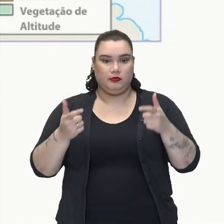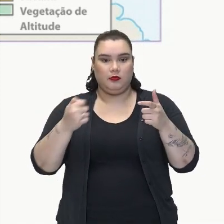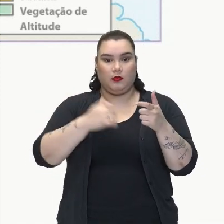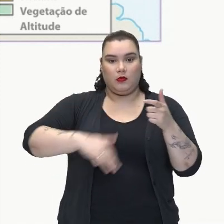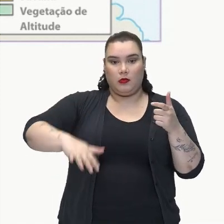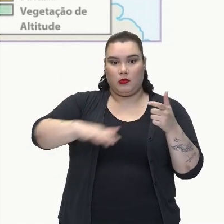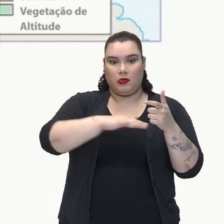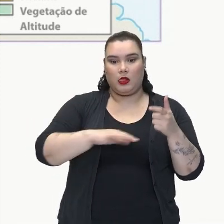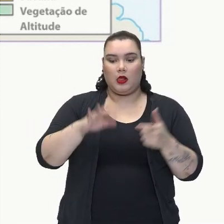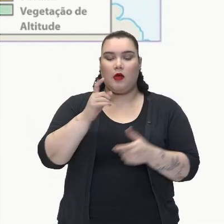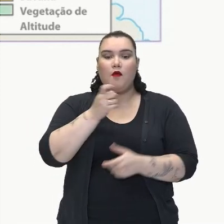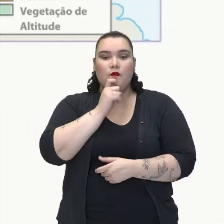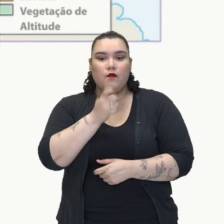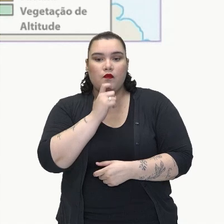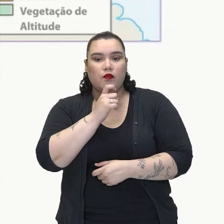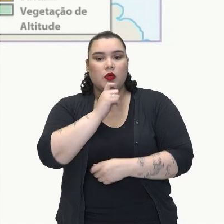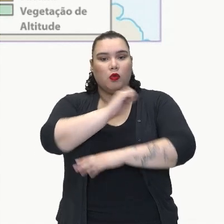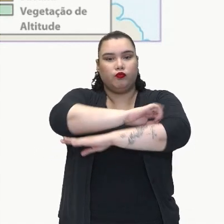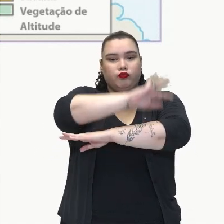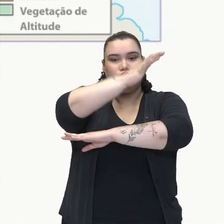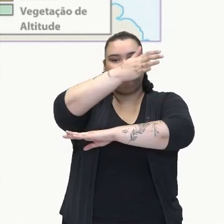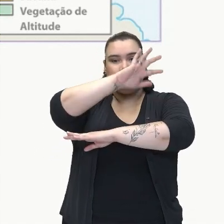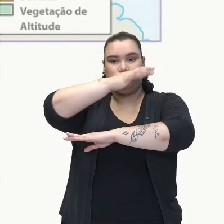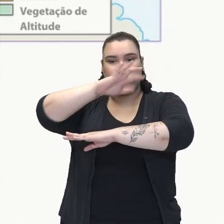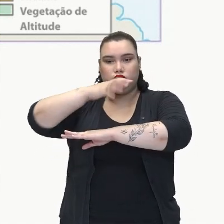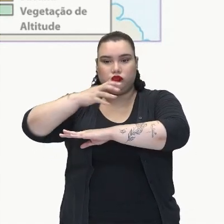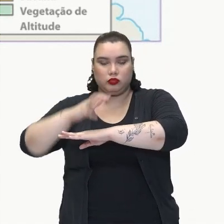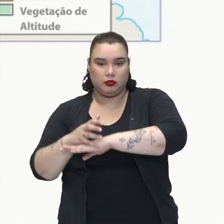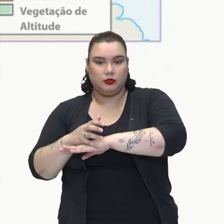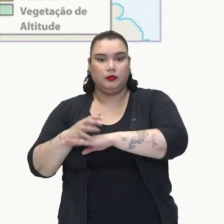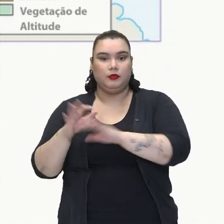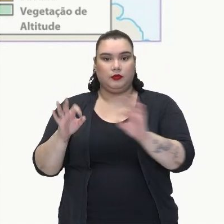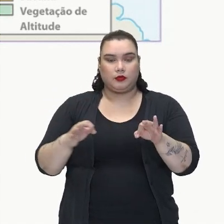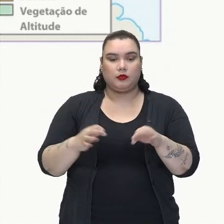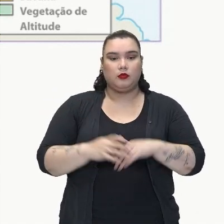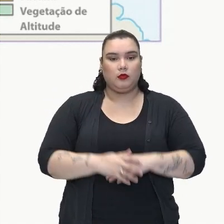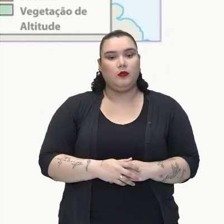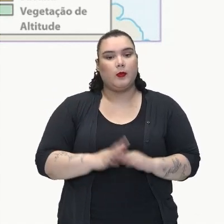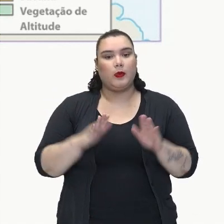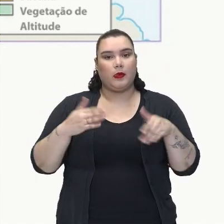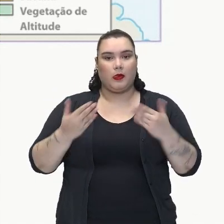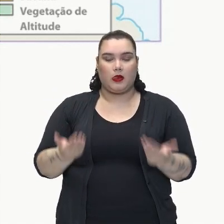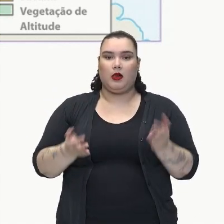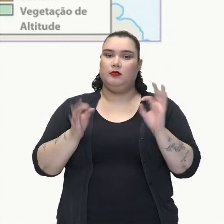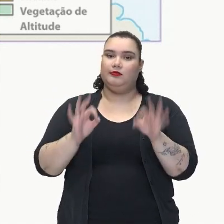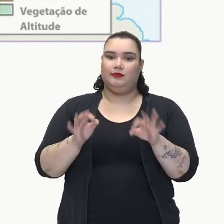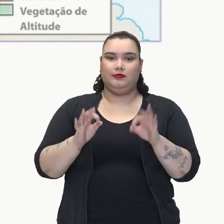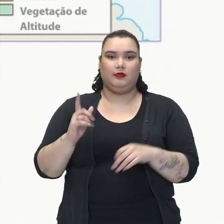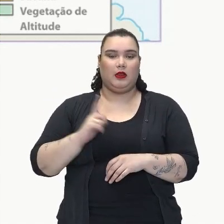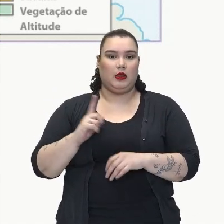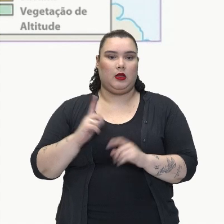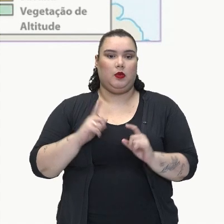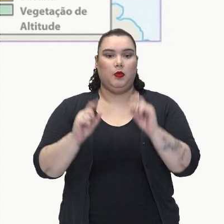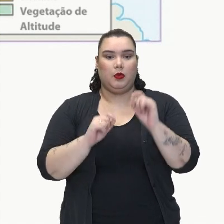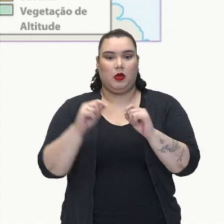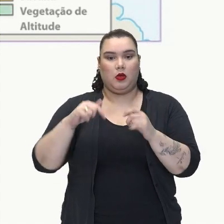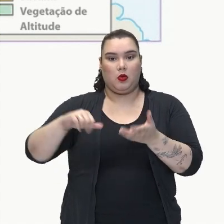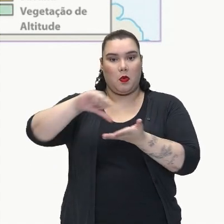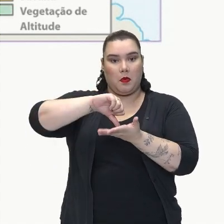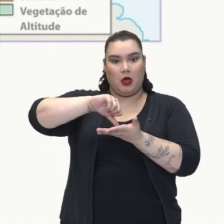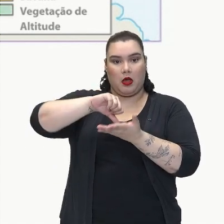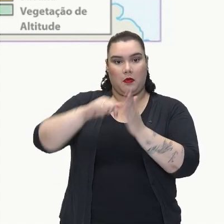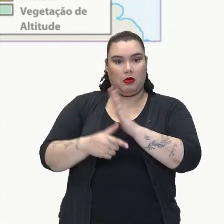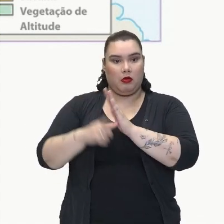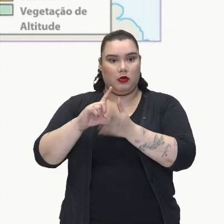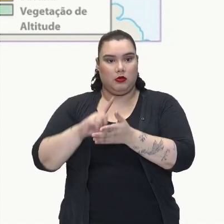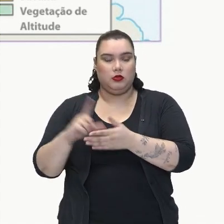temos os frios de montanha, tá bom? Então, com certeza aqui nós temos, como nós vimos no mapa anterior lá,